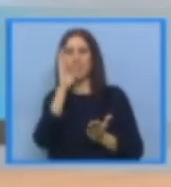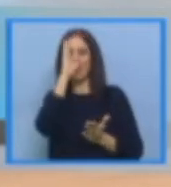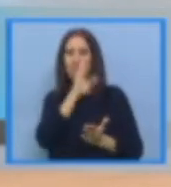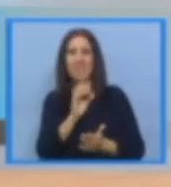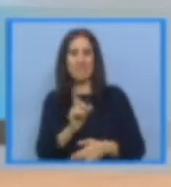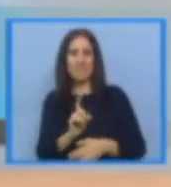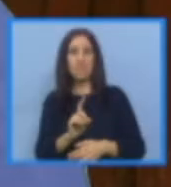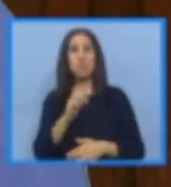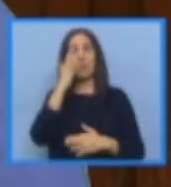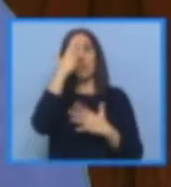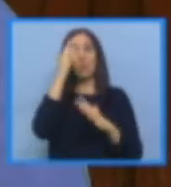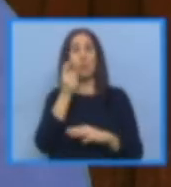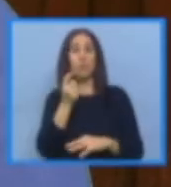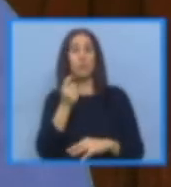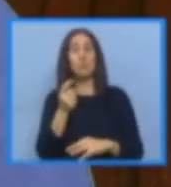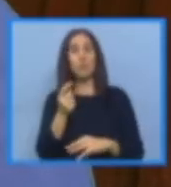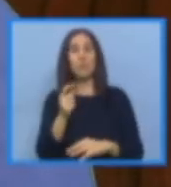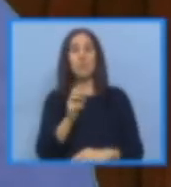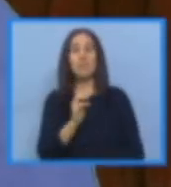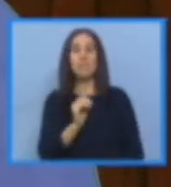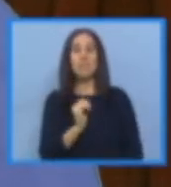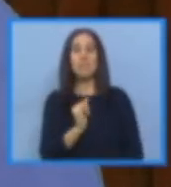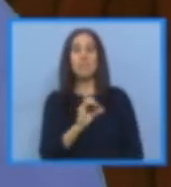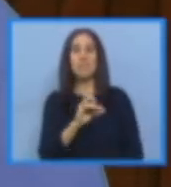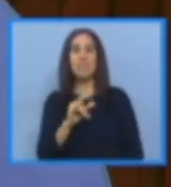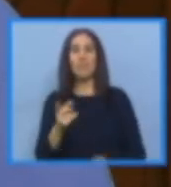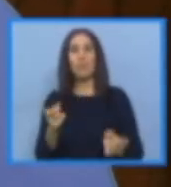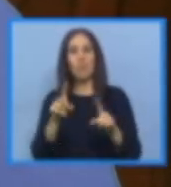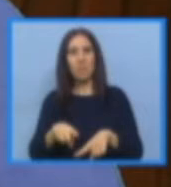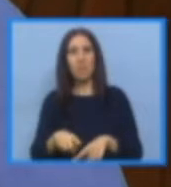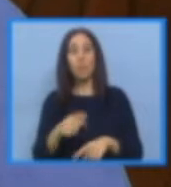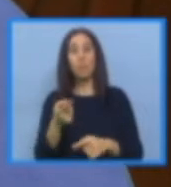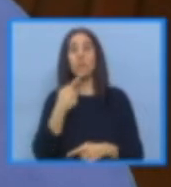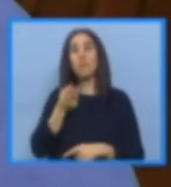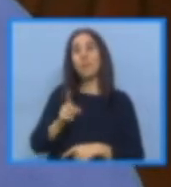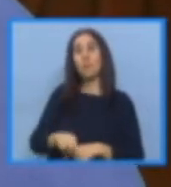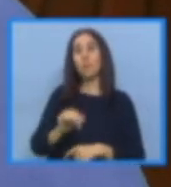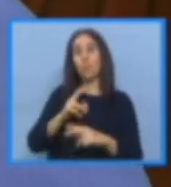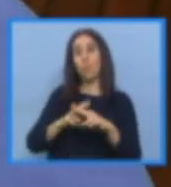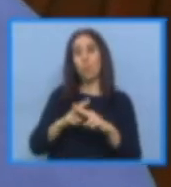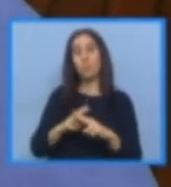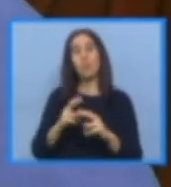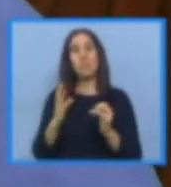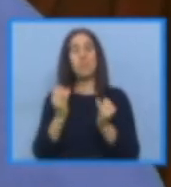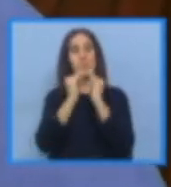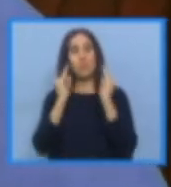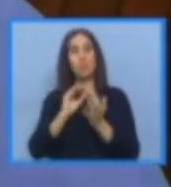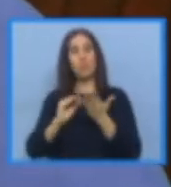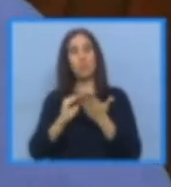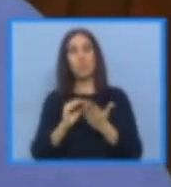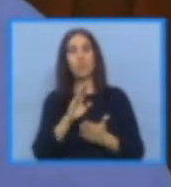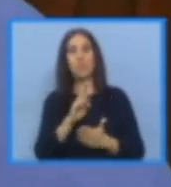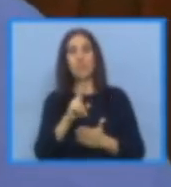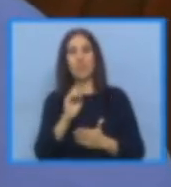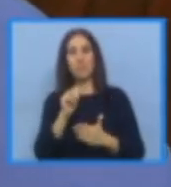assim, um bocadinho à loucura, voltei à Sicília e no regresso parei em Roma e fui aos escritórios internacionais do JRS dizer eu